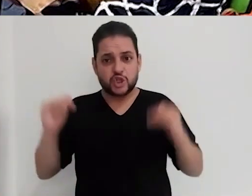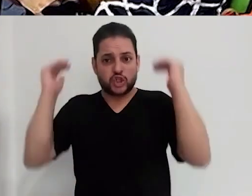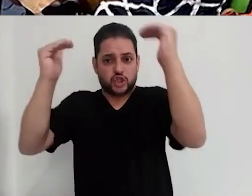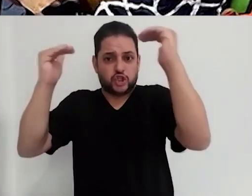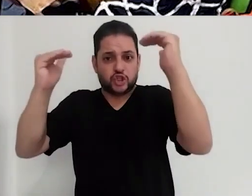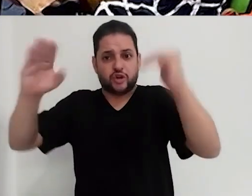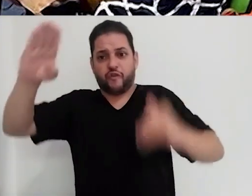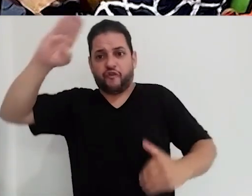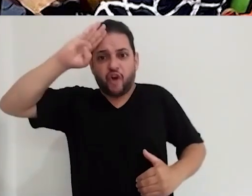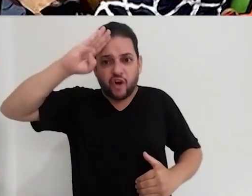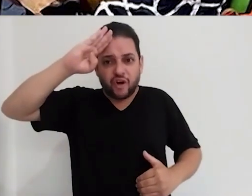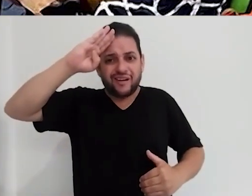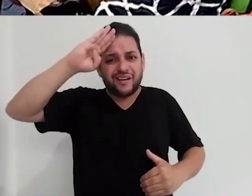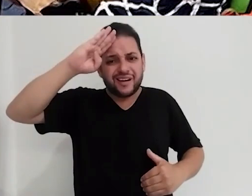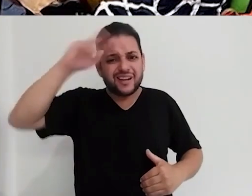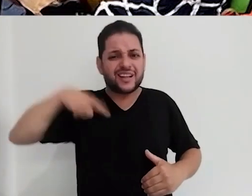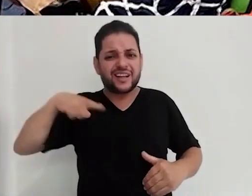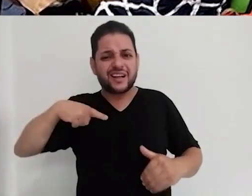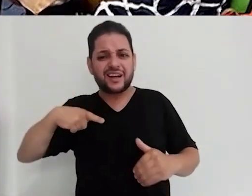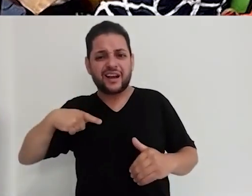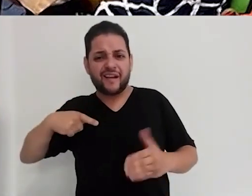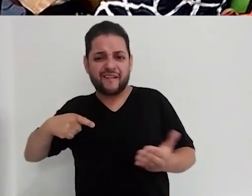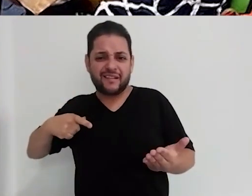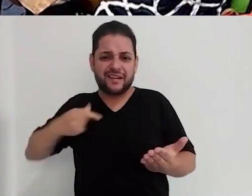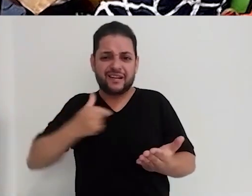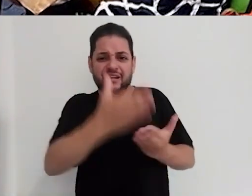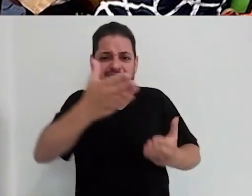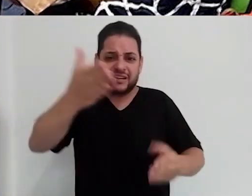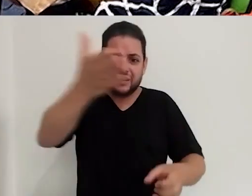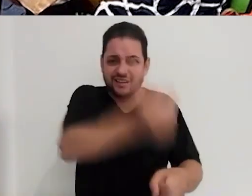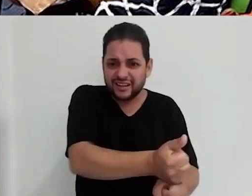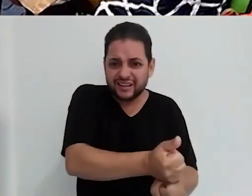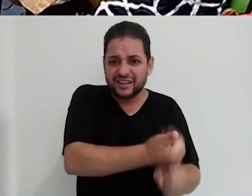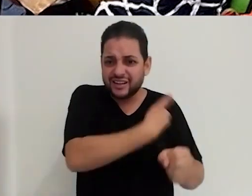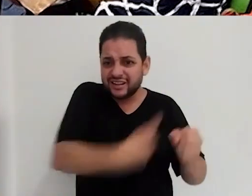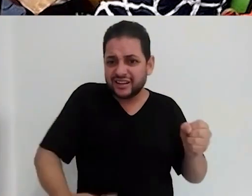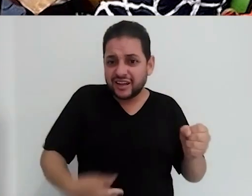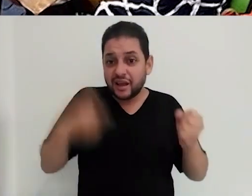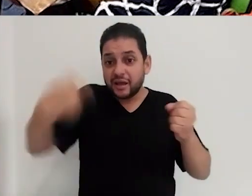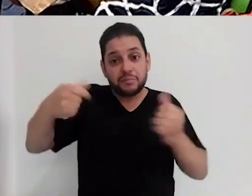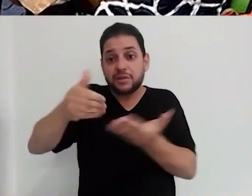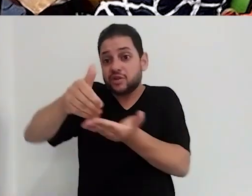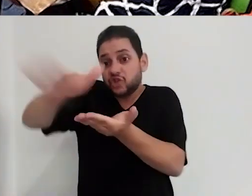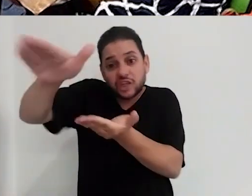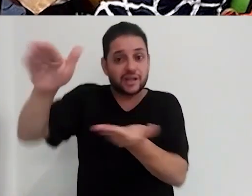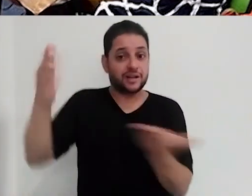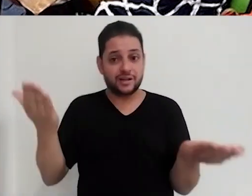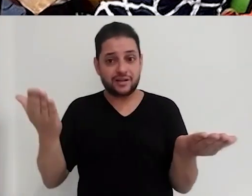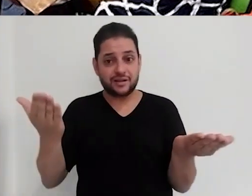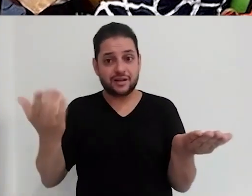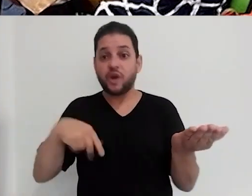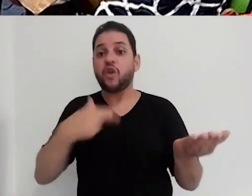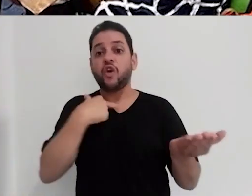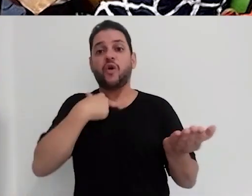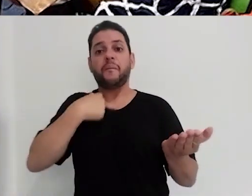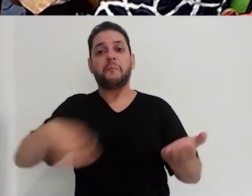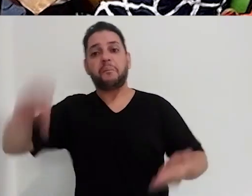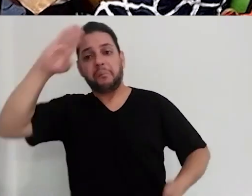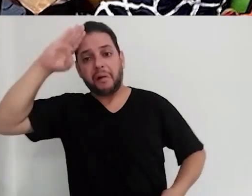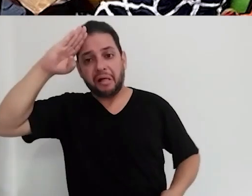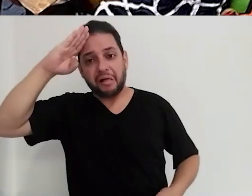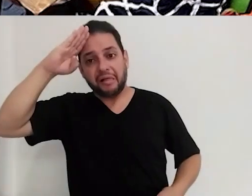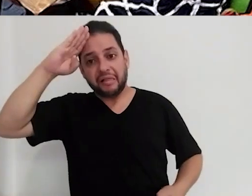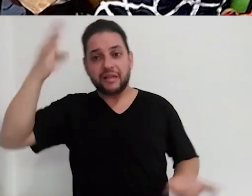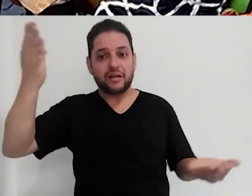Forças Armadas que está atentando contra o governo tem que sair das Forças Armadas, não pode estar nas Forças Armadas, essa pessoa não pode estar participando